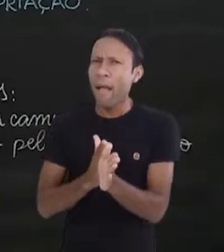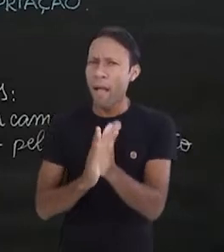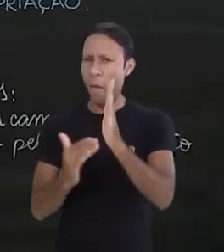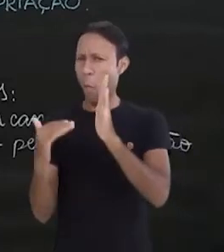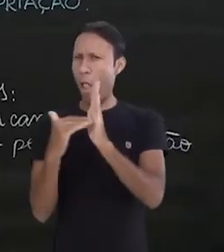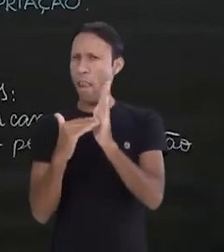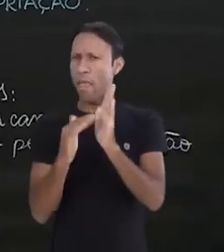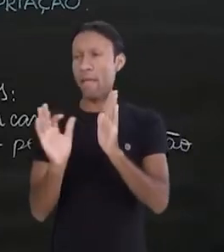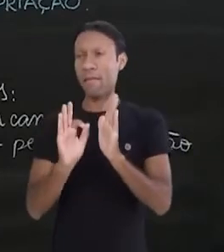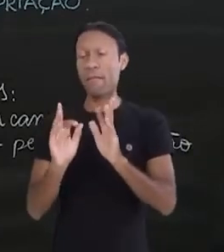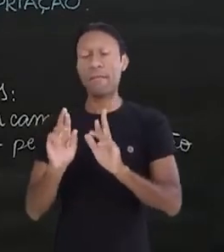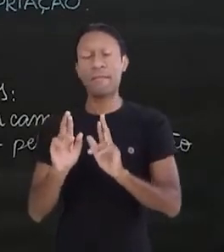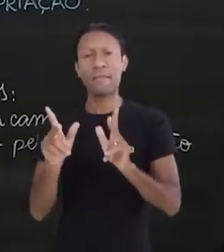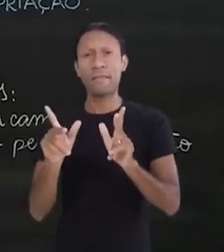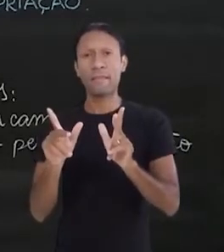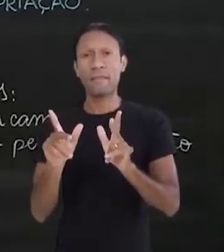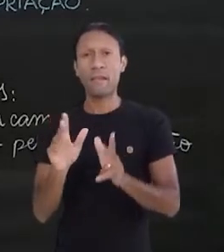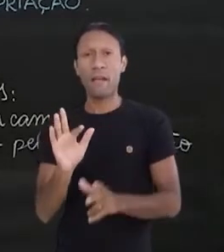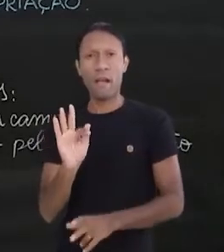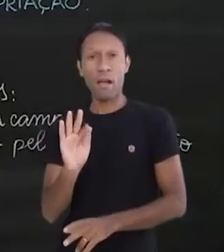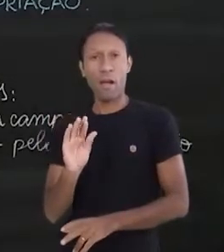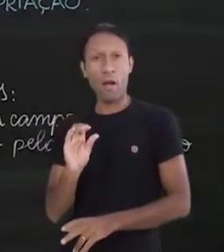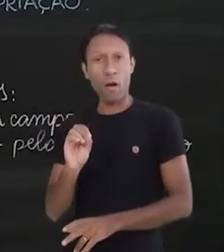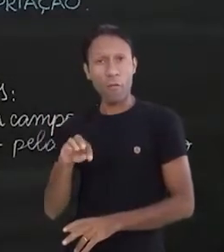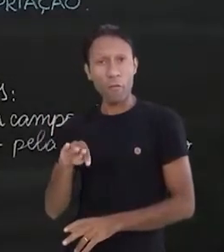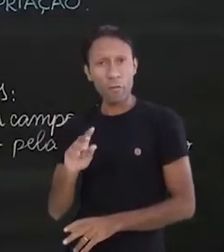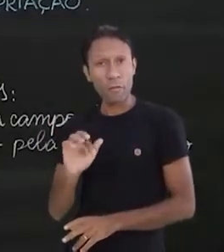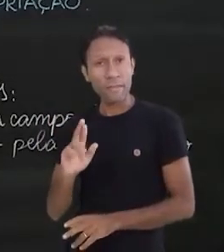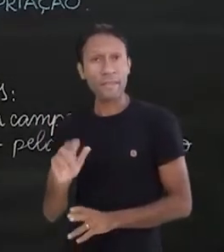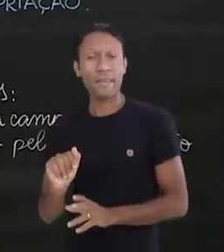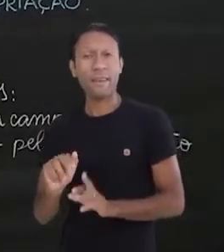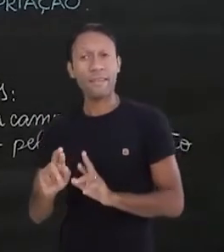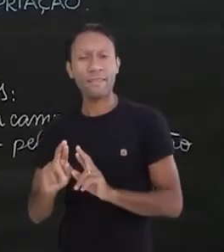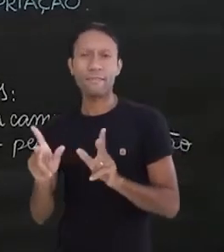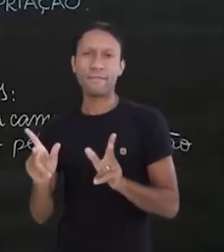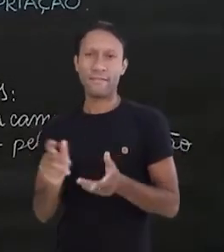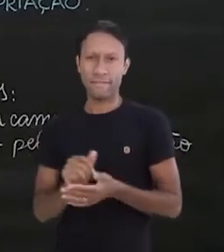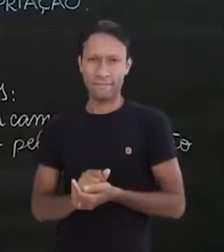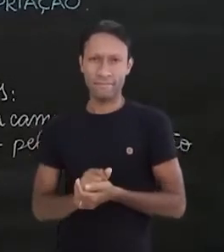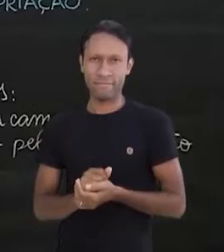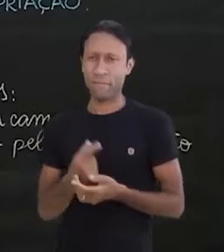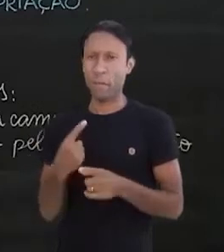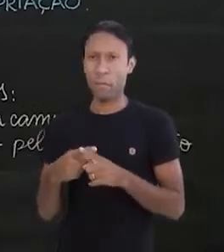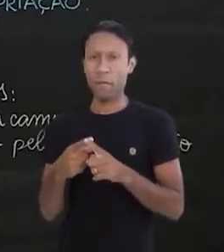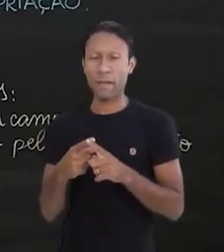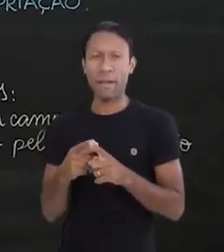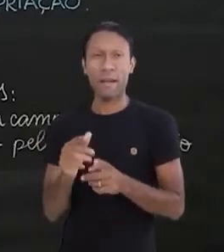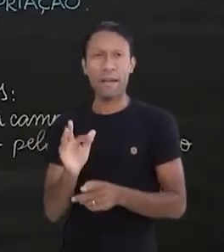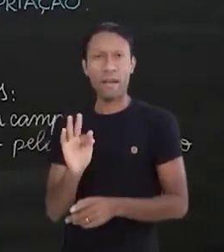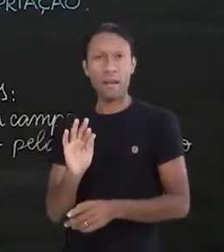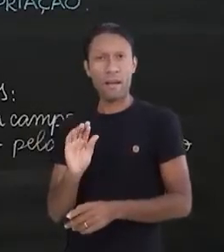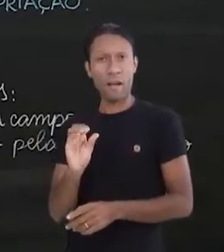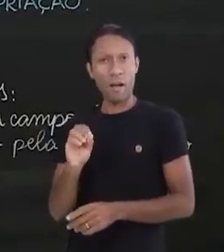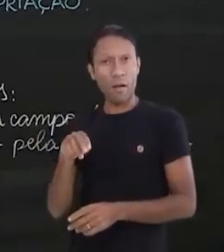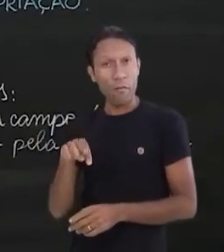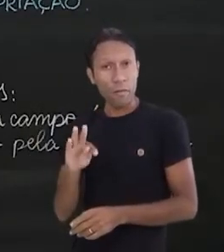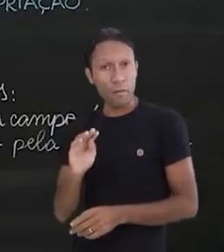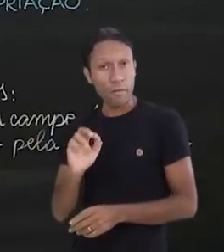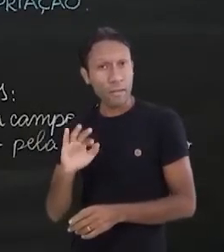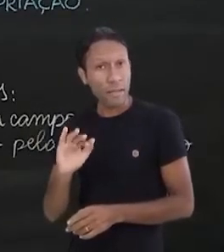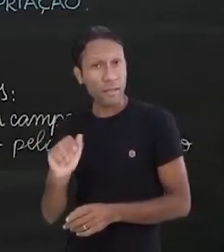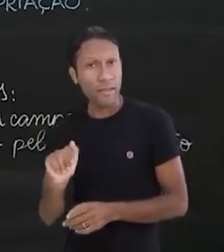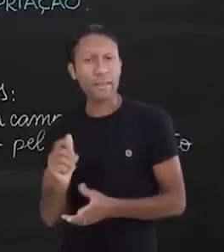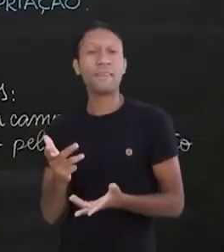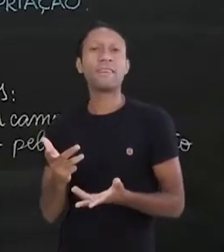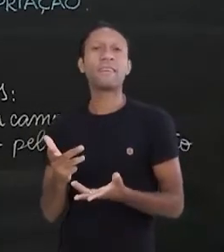Não. Fronteira é uma coisa um pouco mais subjetiva. Porque fronteira, ela vai se referir a uma